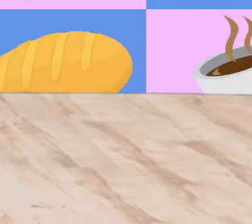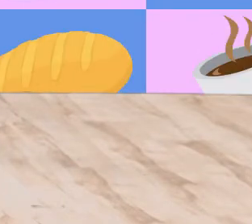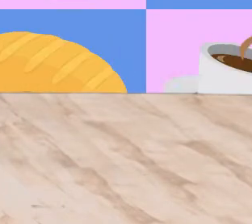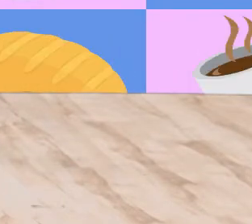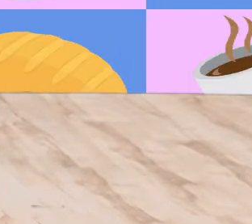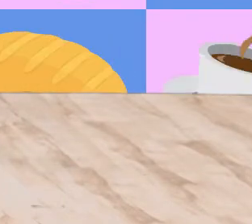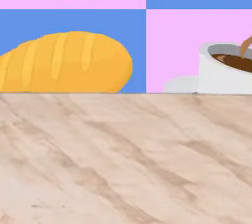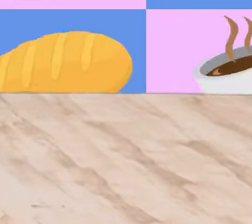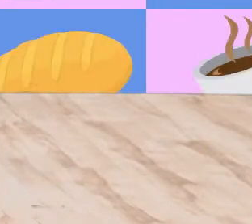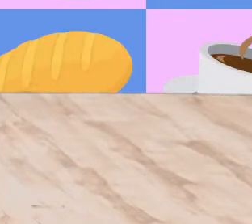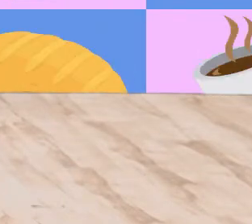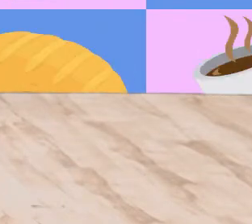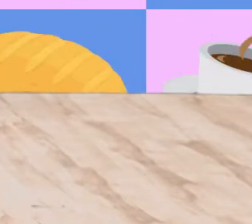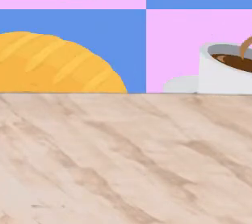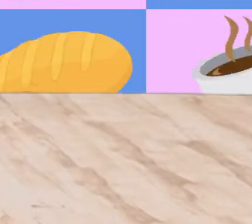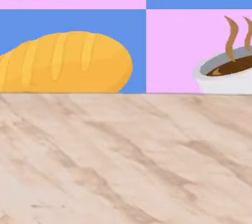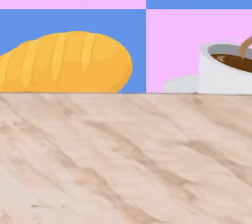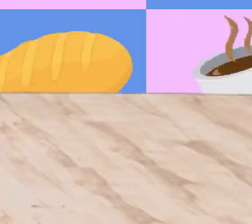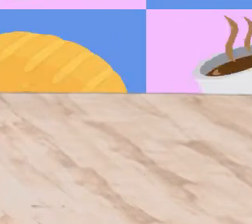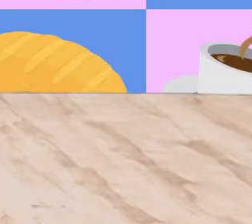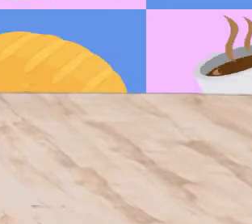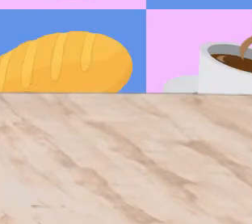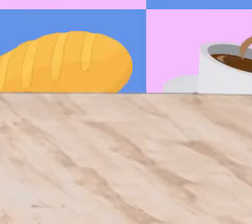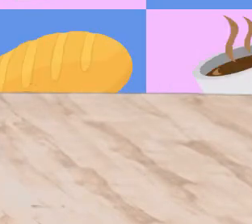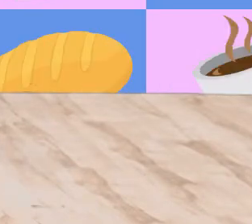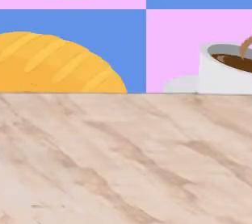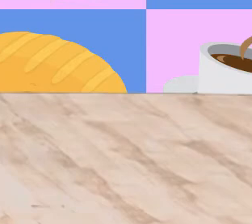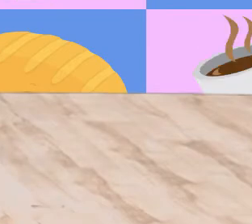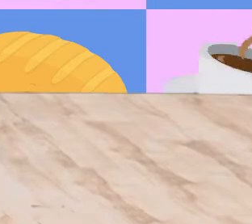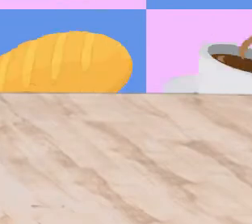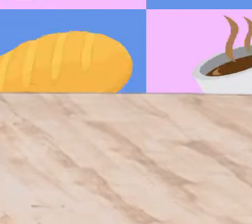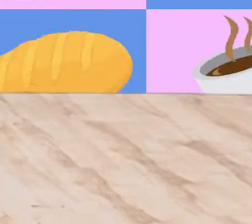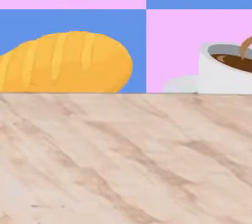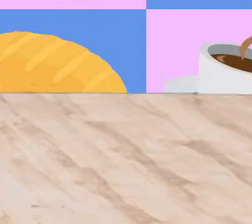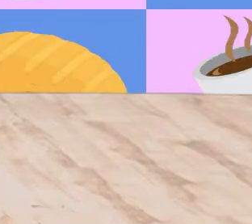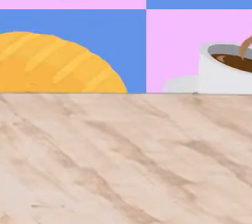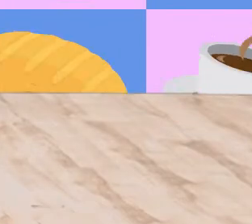Pois forte eu quero ser.